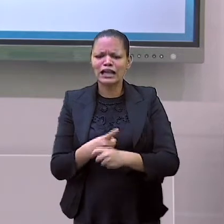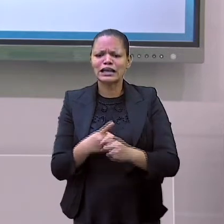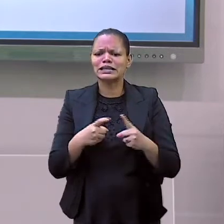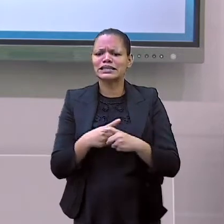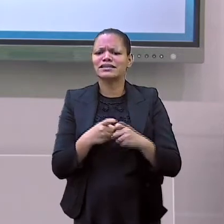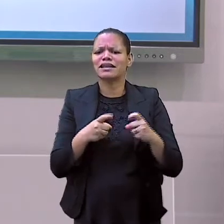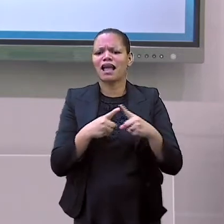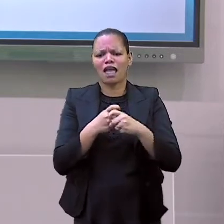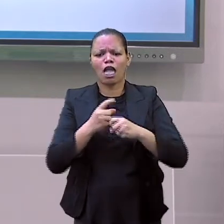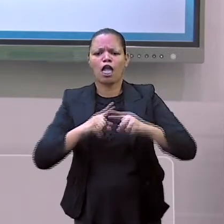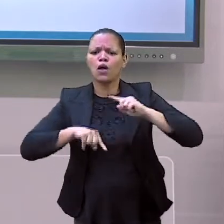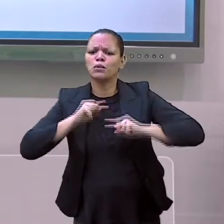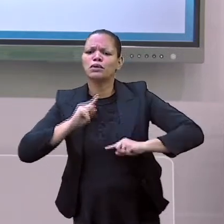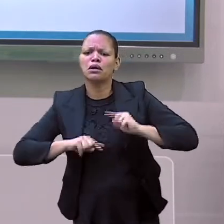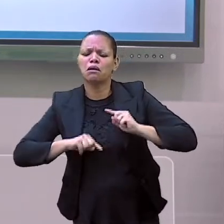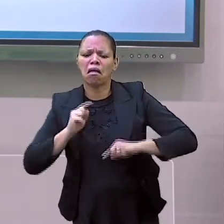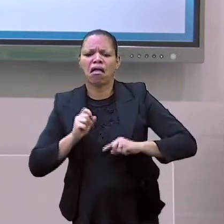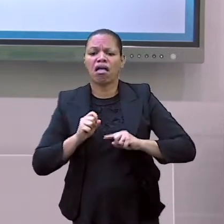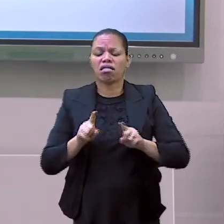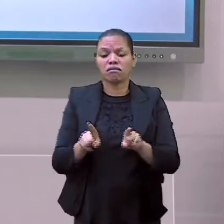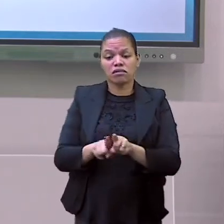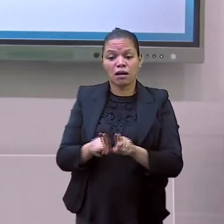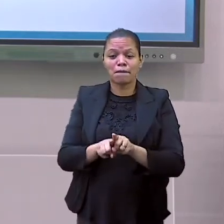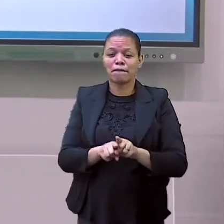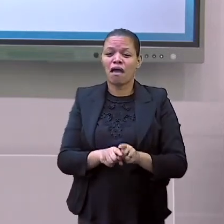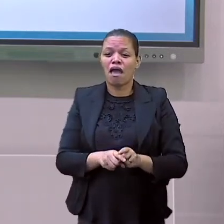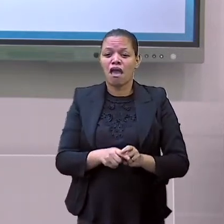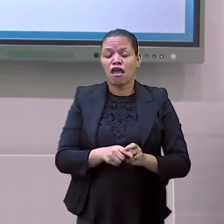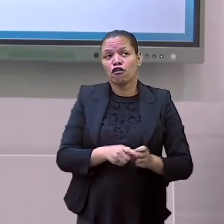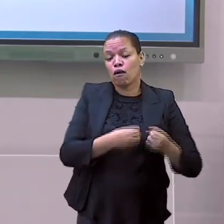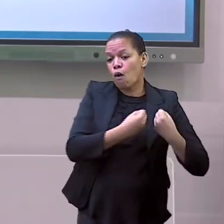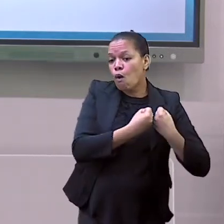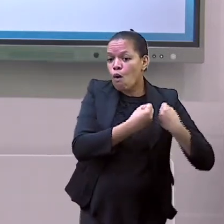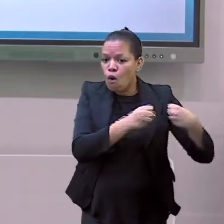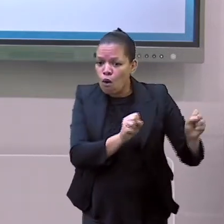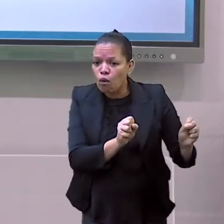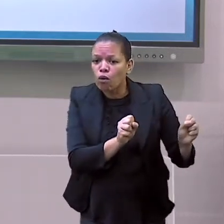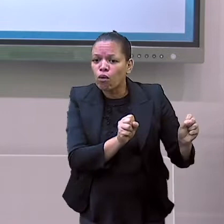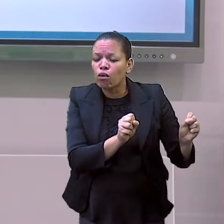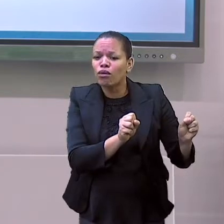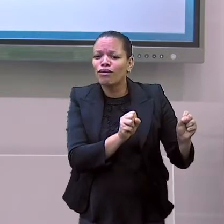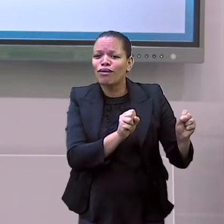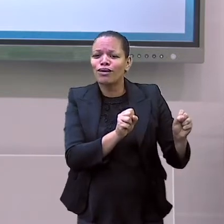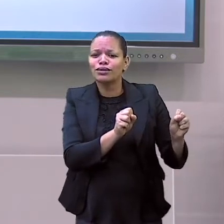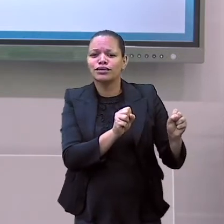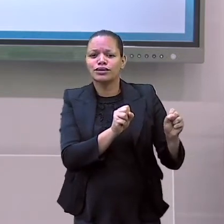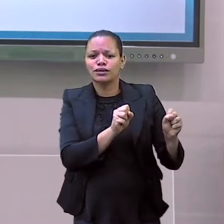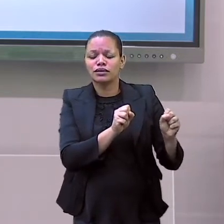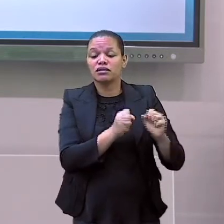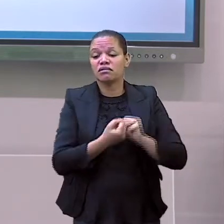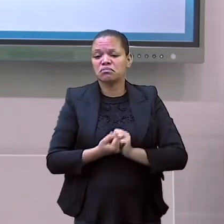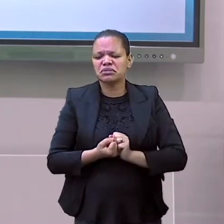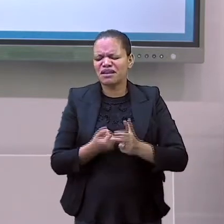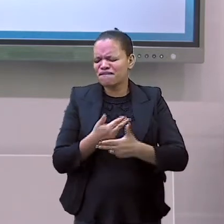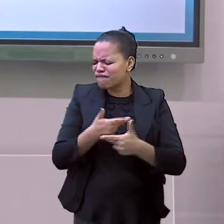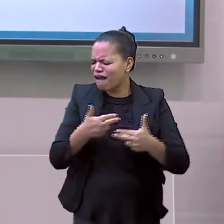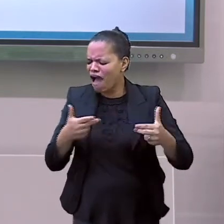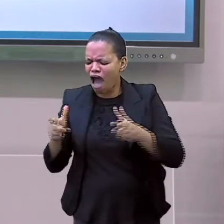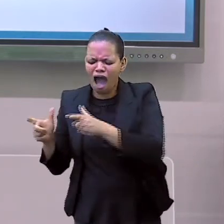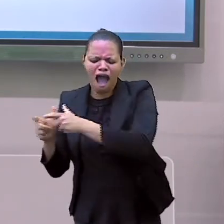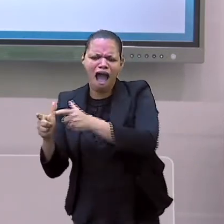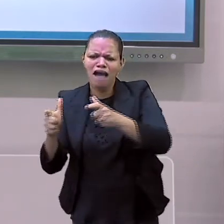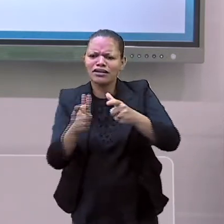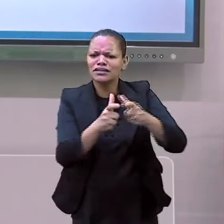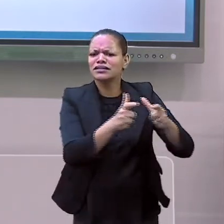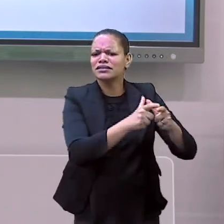objetos, né, do ônibus que eu transitei, ou de outro lugar, e vai ficando aí